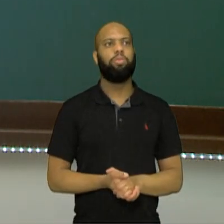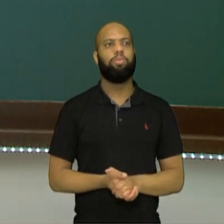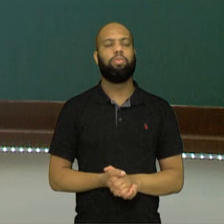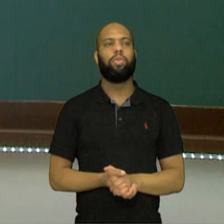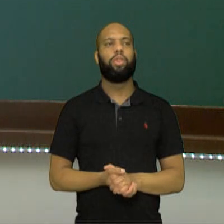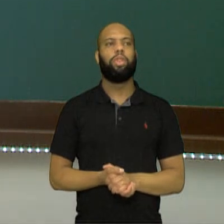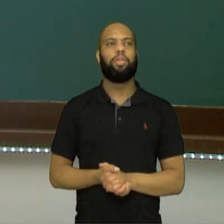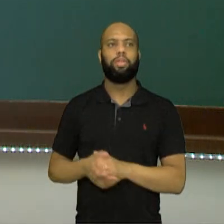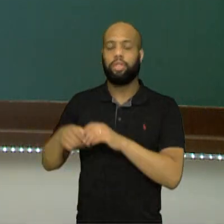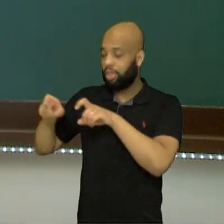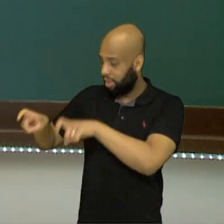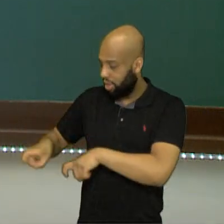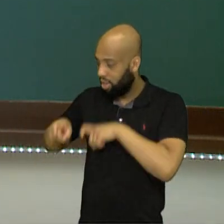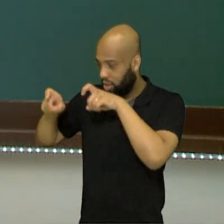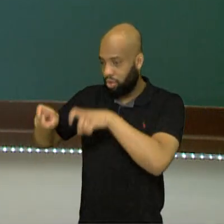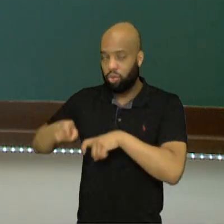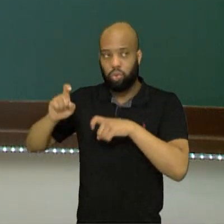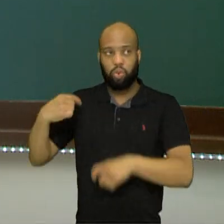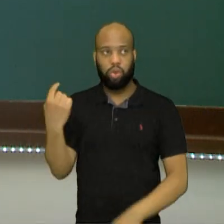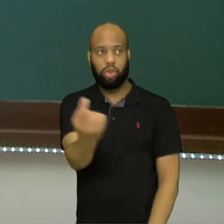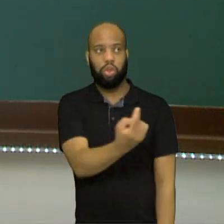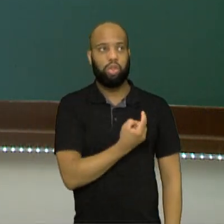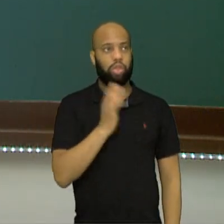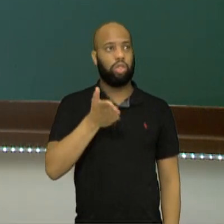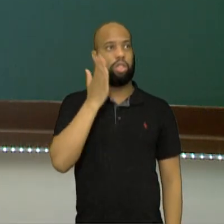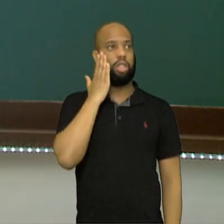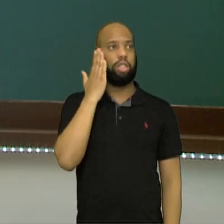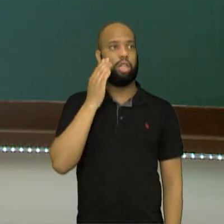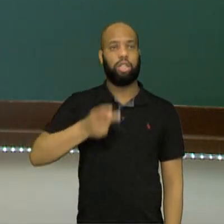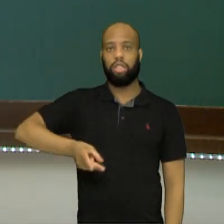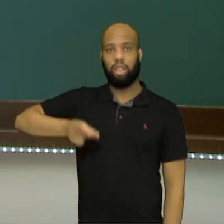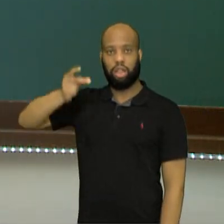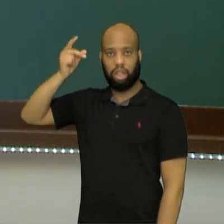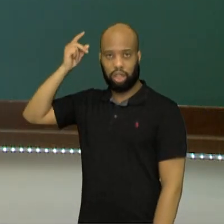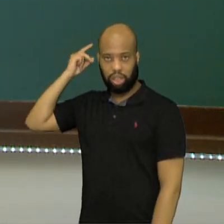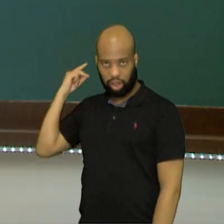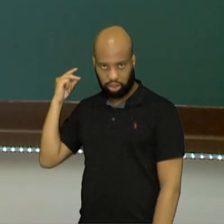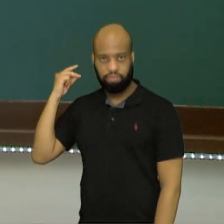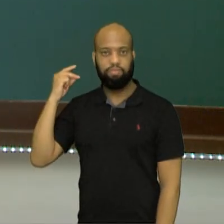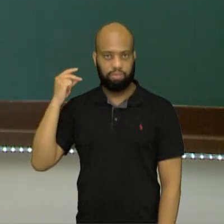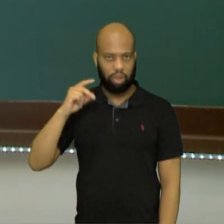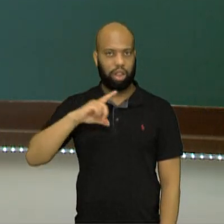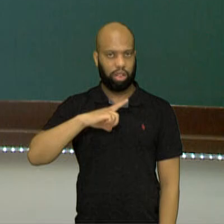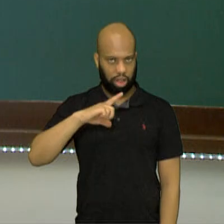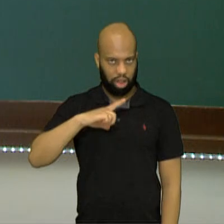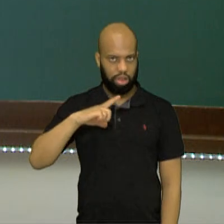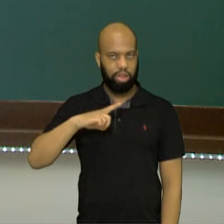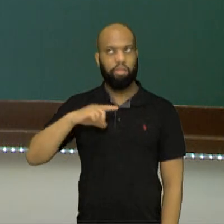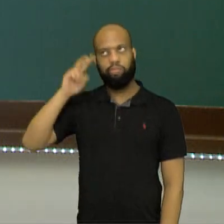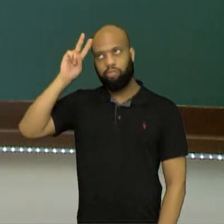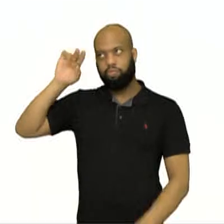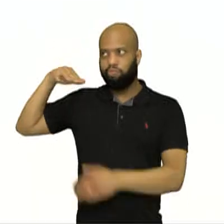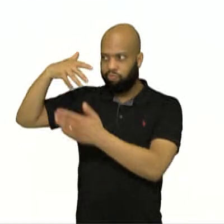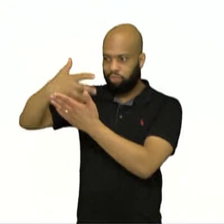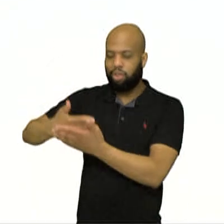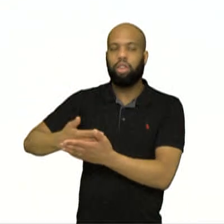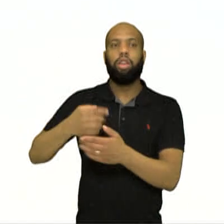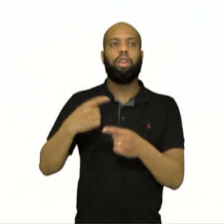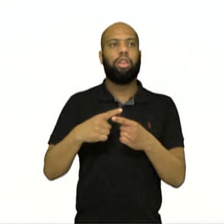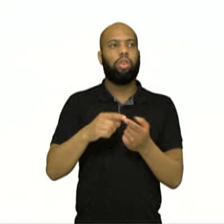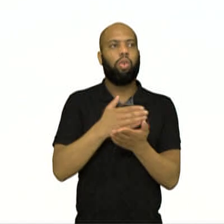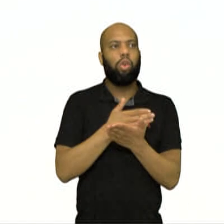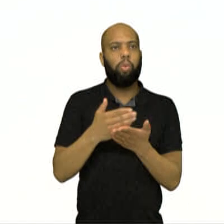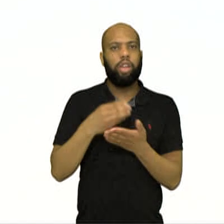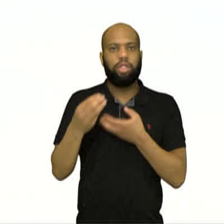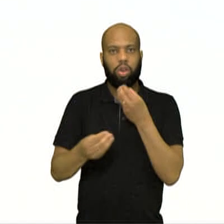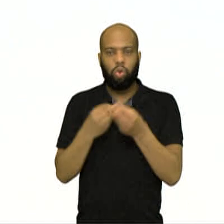Então, a agricultura, como a gente sabe, ela é uma das mais antigas práticas realizadas na história, né? A agricultura ela começa lá com a domesticação